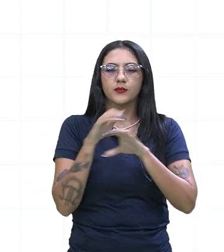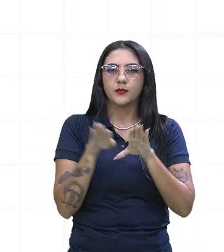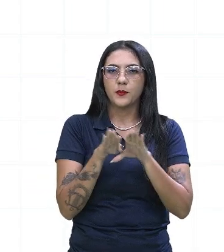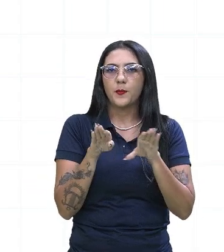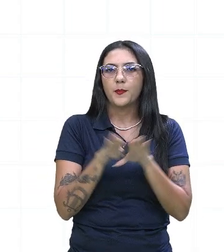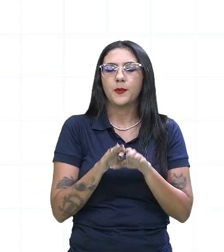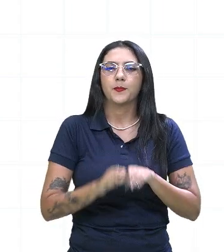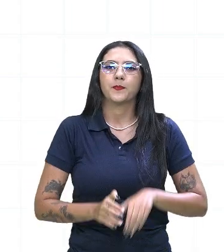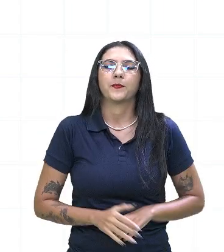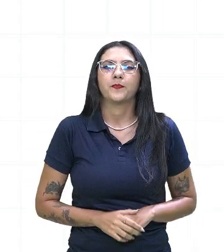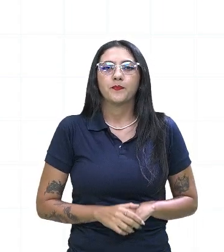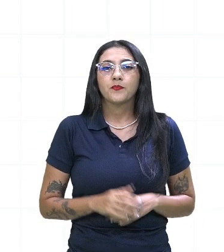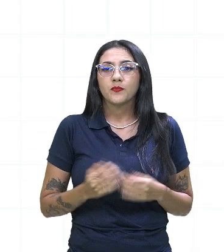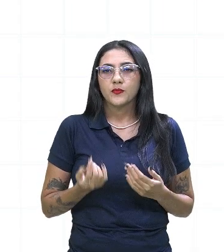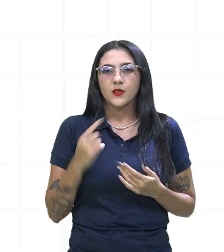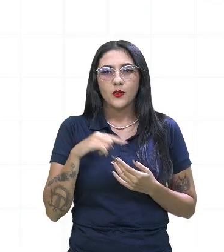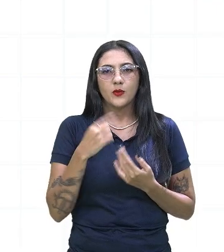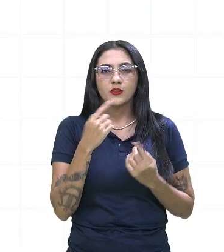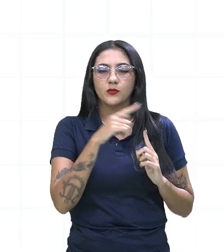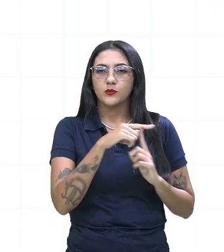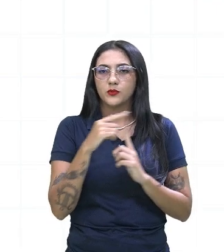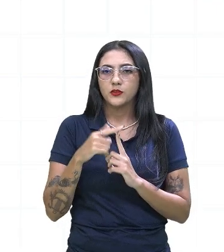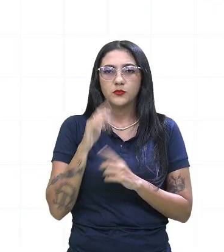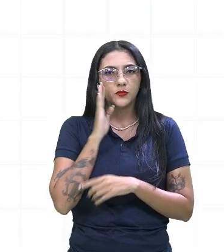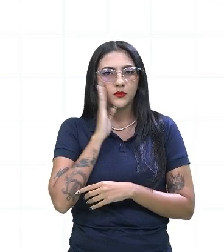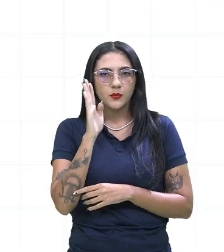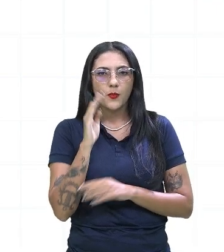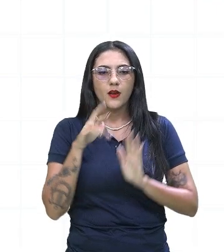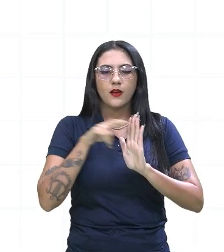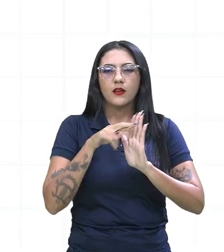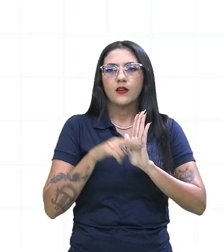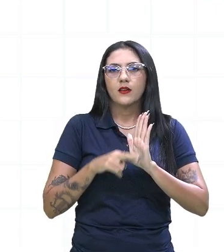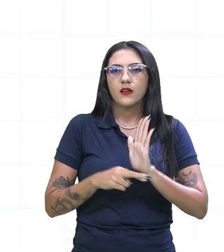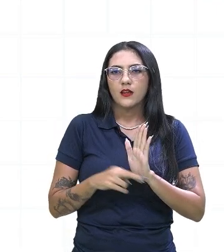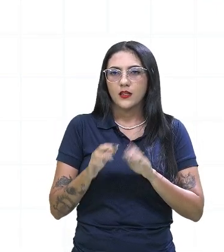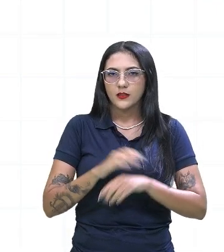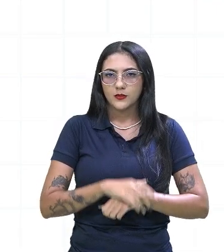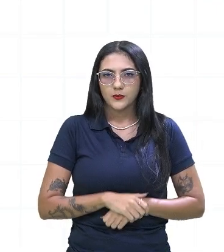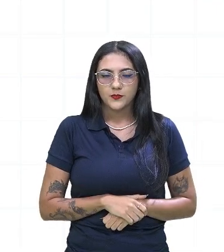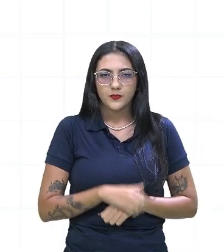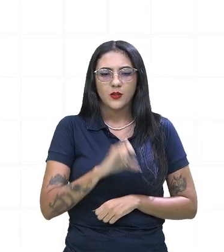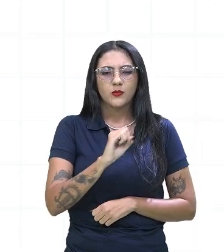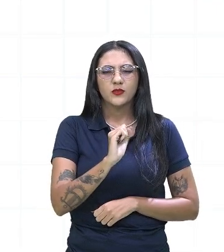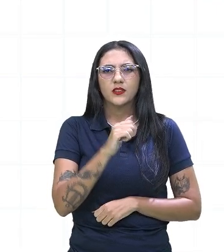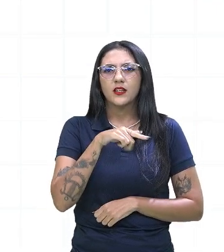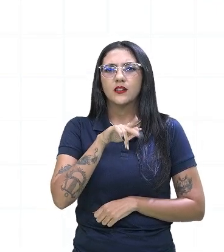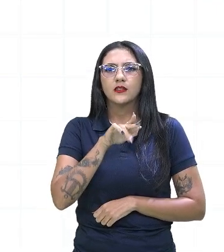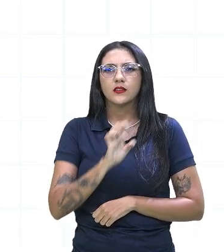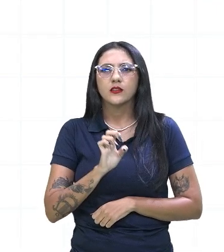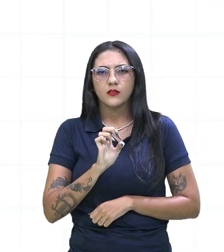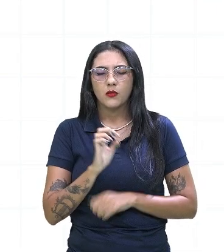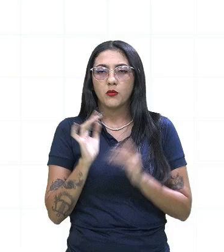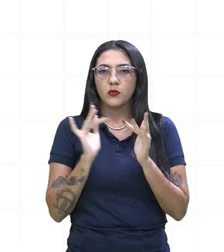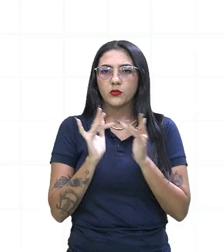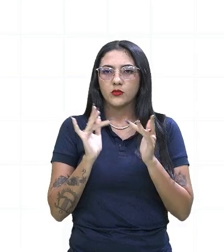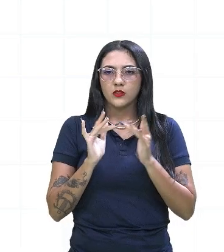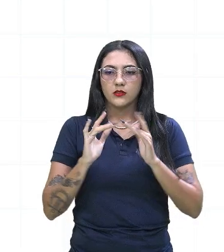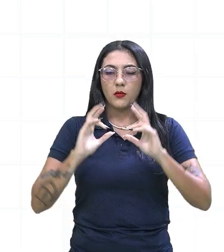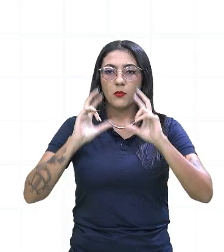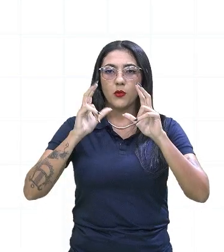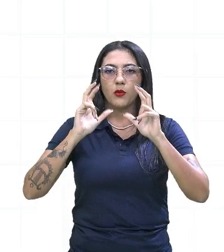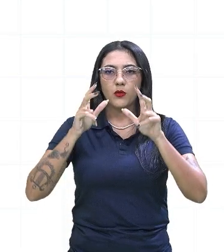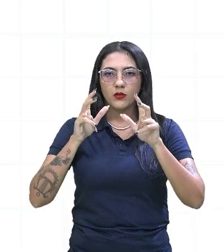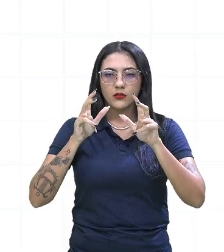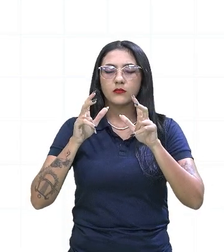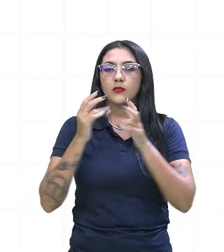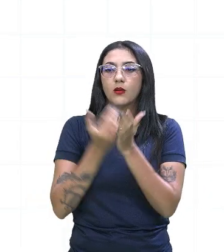defesa. Então, esses são os principais fundamentos. O saque é a batida na bola usada para